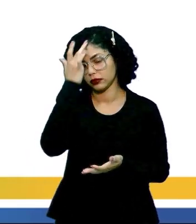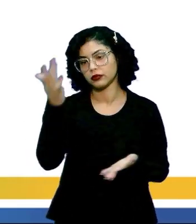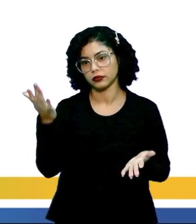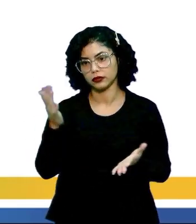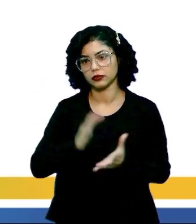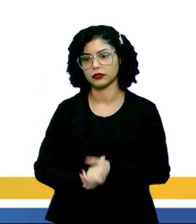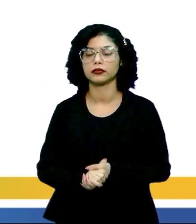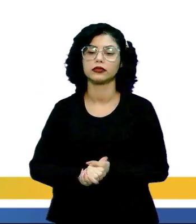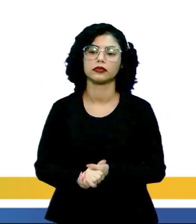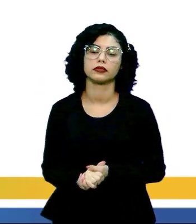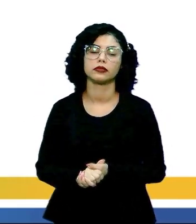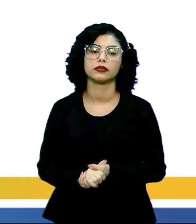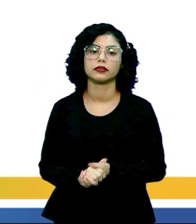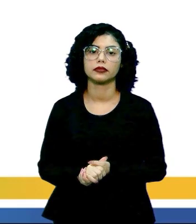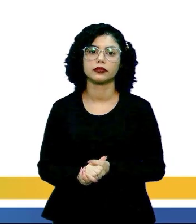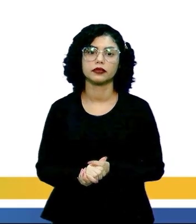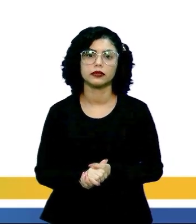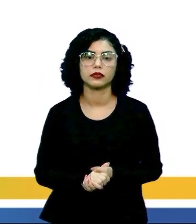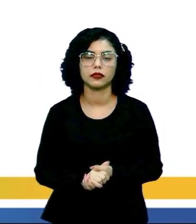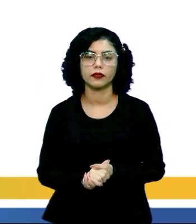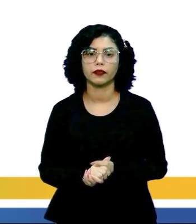fácil. Tá?